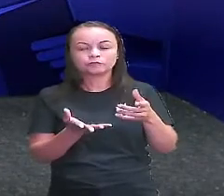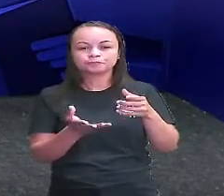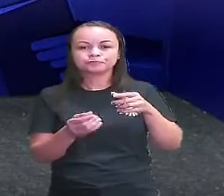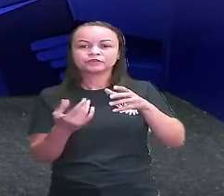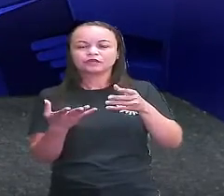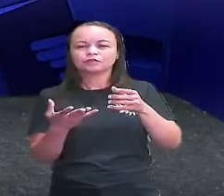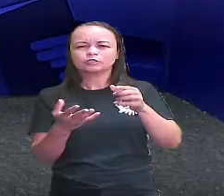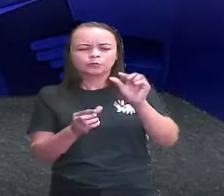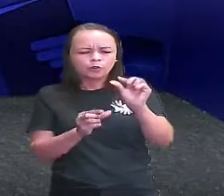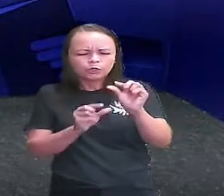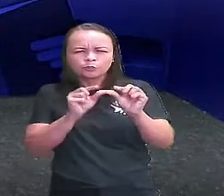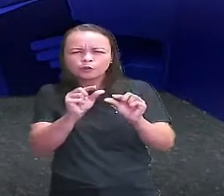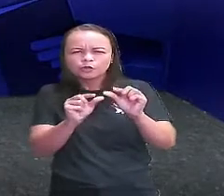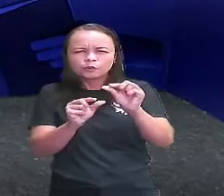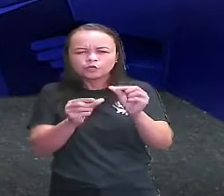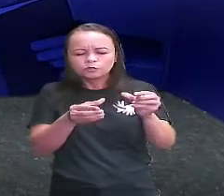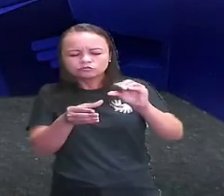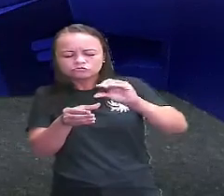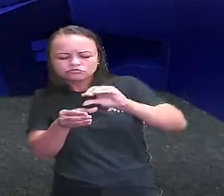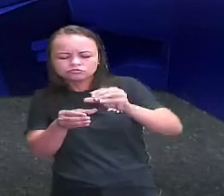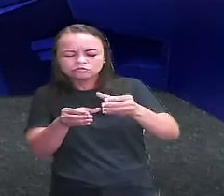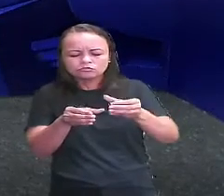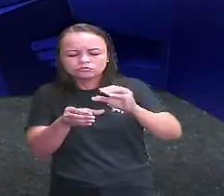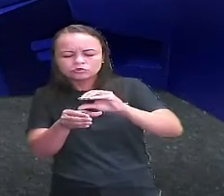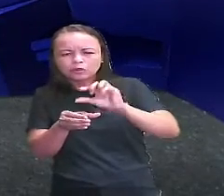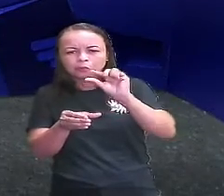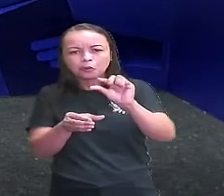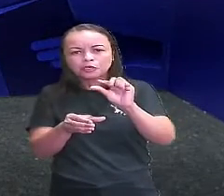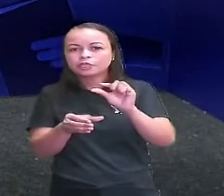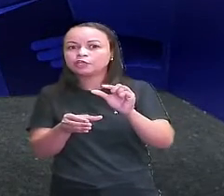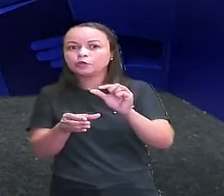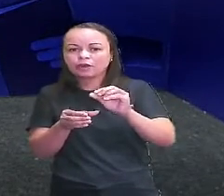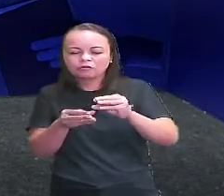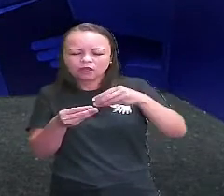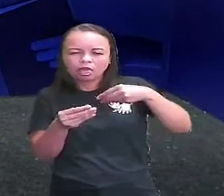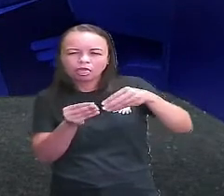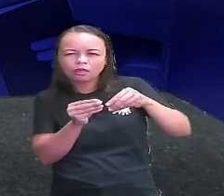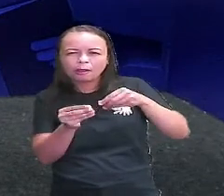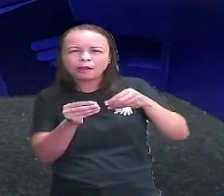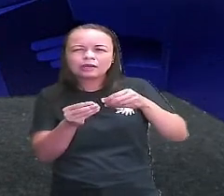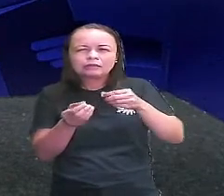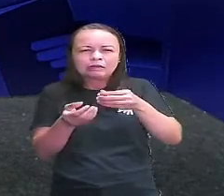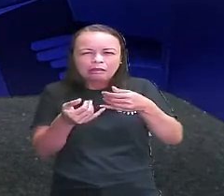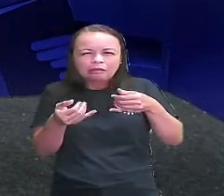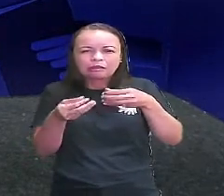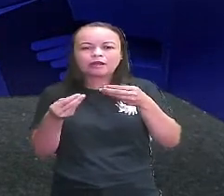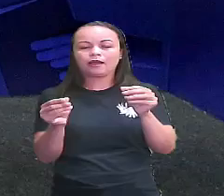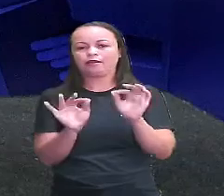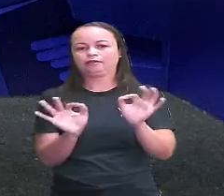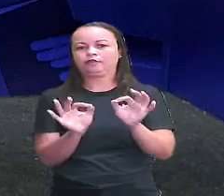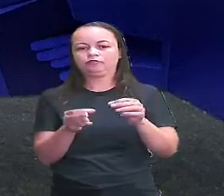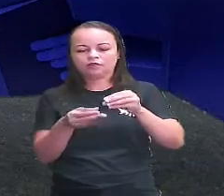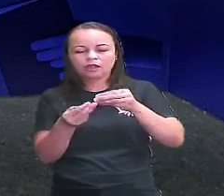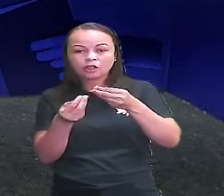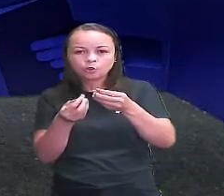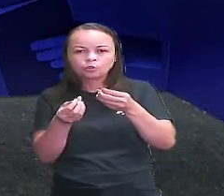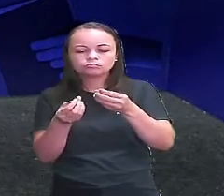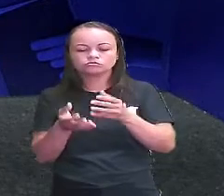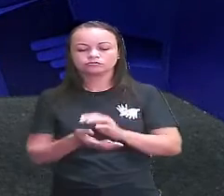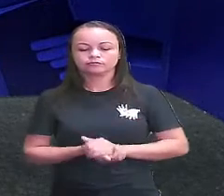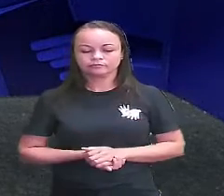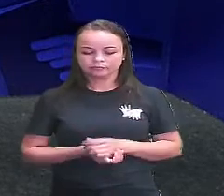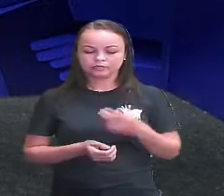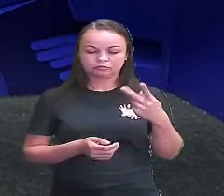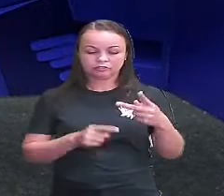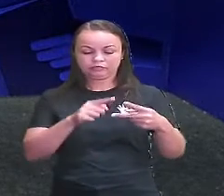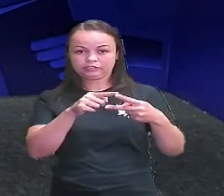vai colocando de pouquinho em pouquinho, tá, gente? Para não ficar muito ralo, tá bom? E aí você fez